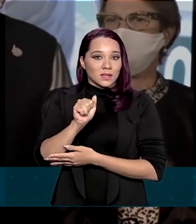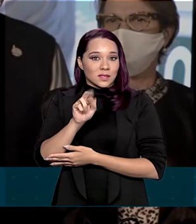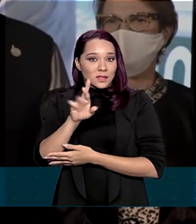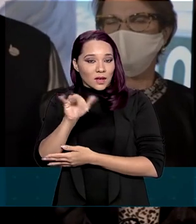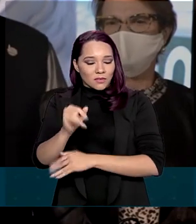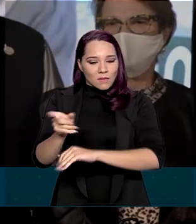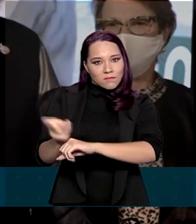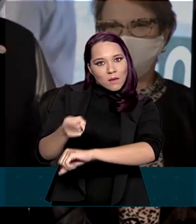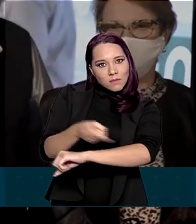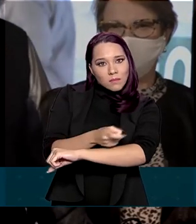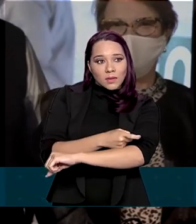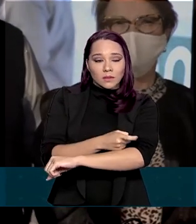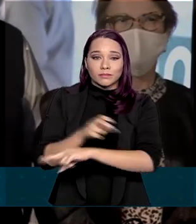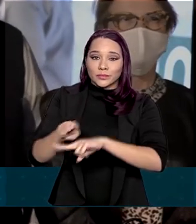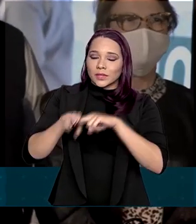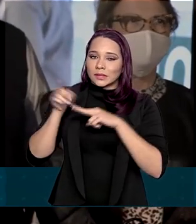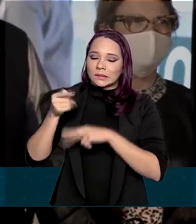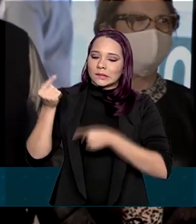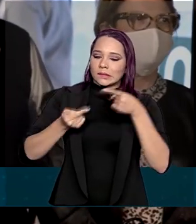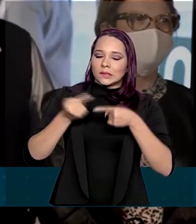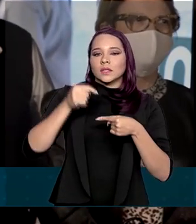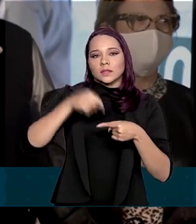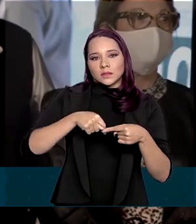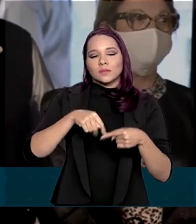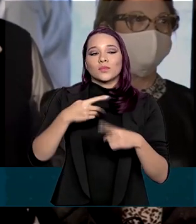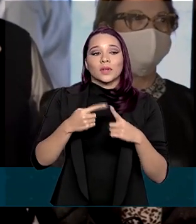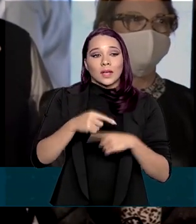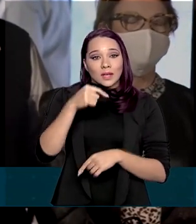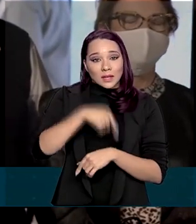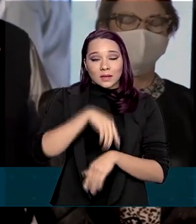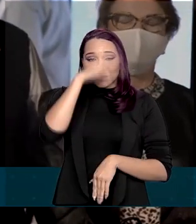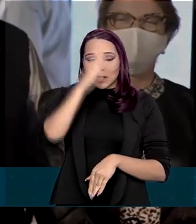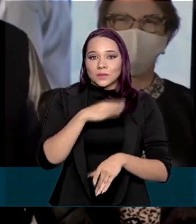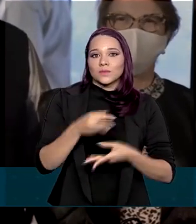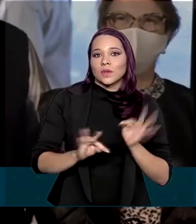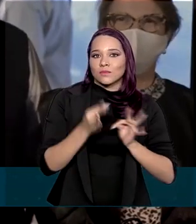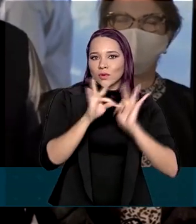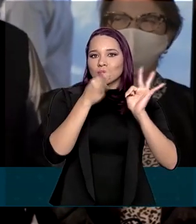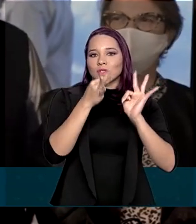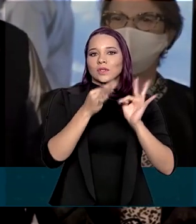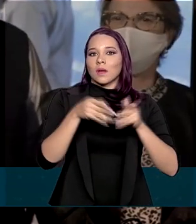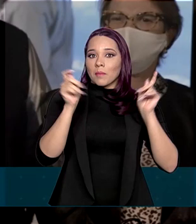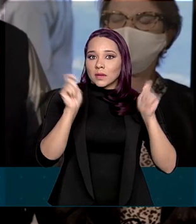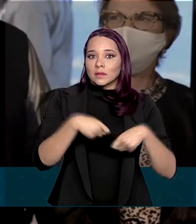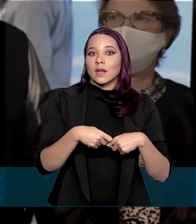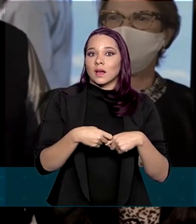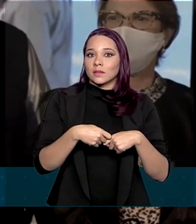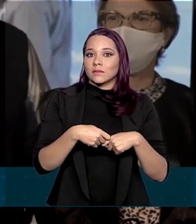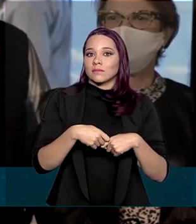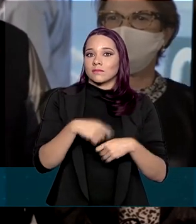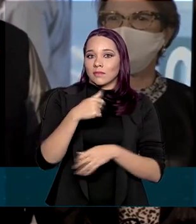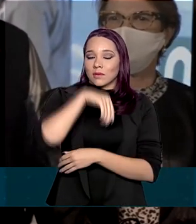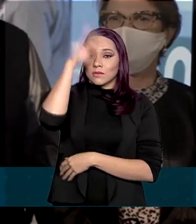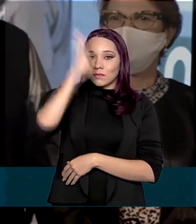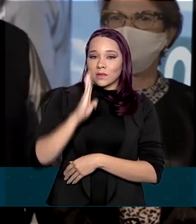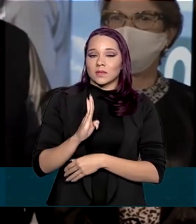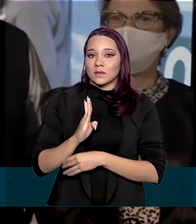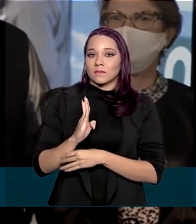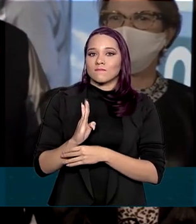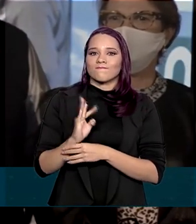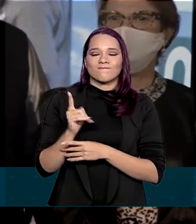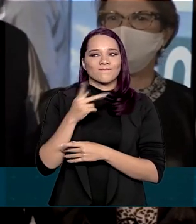eles brigam tanto conosco, porque a capacidade, a tecnologia e a pujança do Brasil